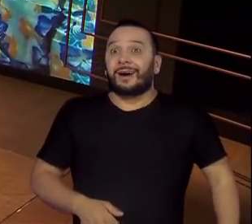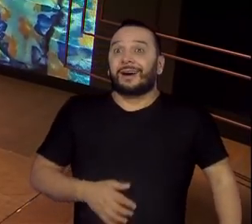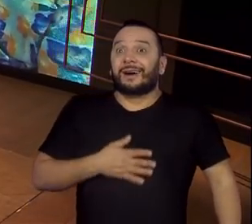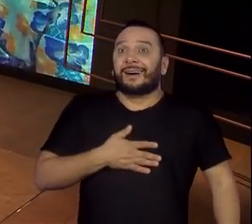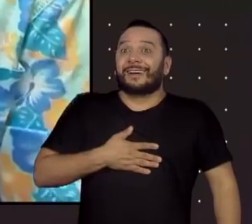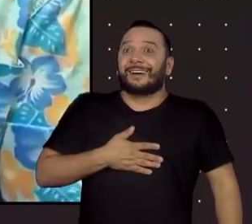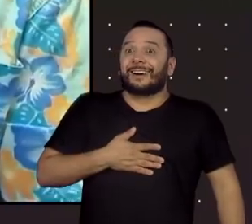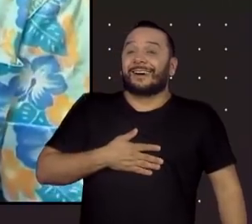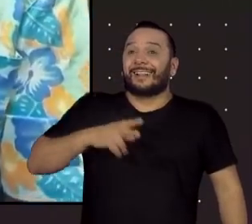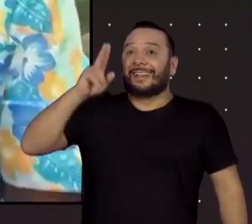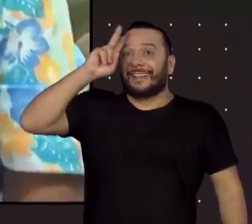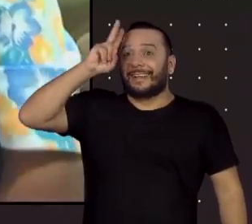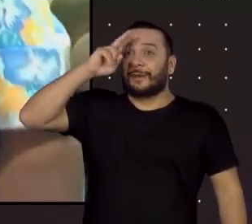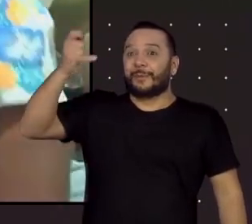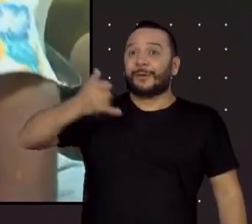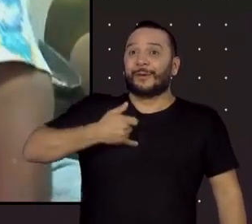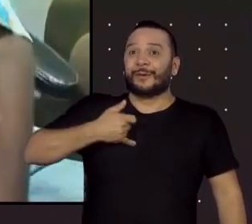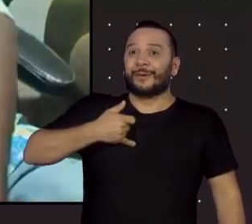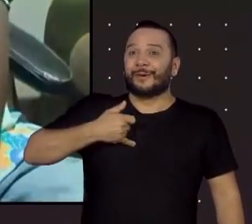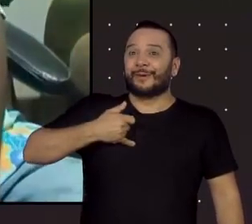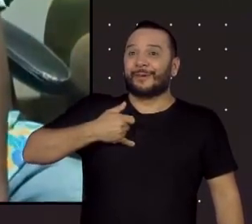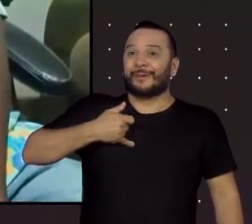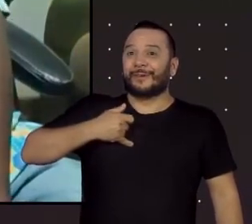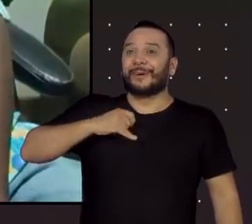Como que você me lembrou?